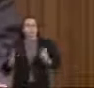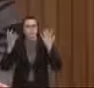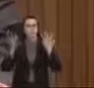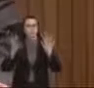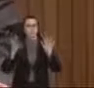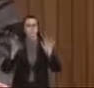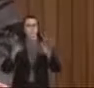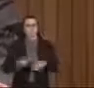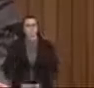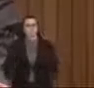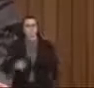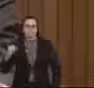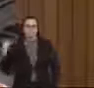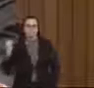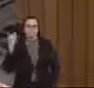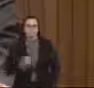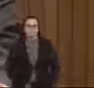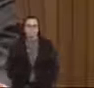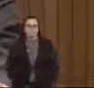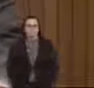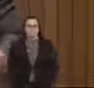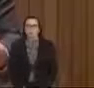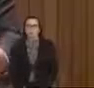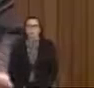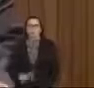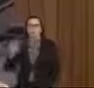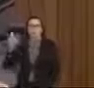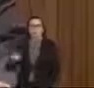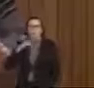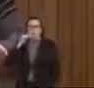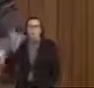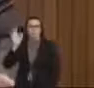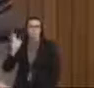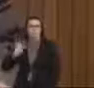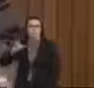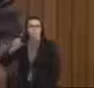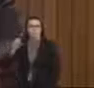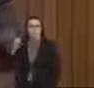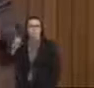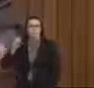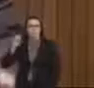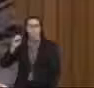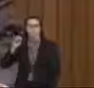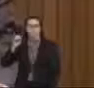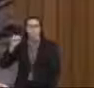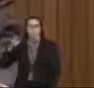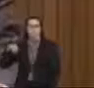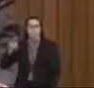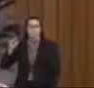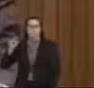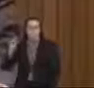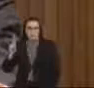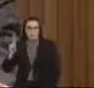Josimar Maranhãozinho ao governo do estado do Maranhão, aparece-me agora e me chama a atenção, e eu trago essa reflexão para os